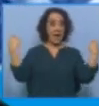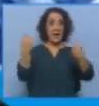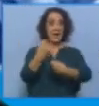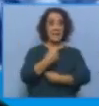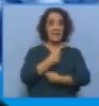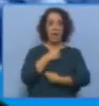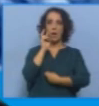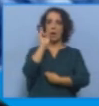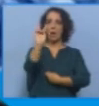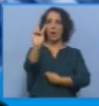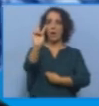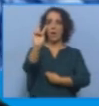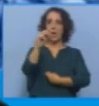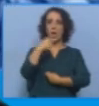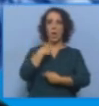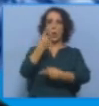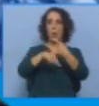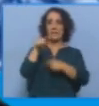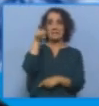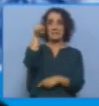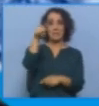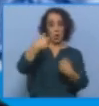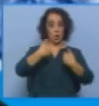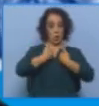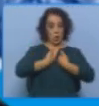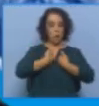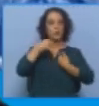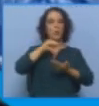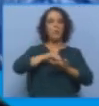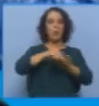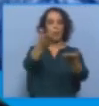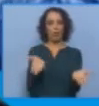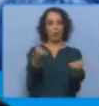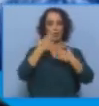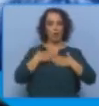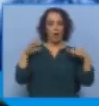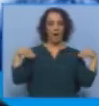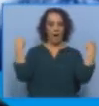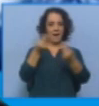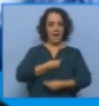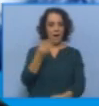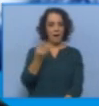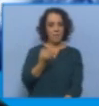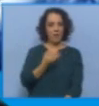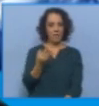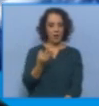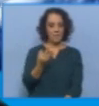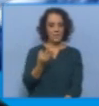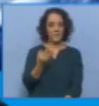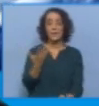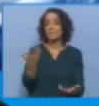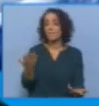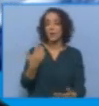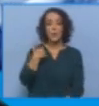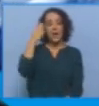E disse: eu sou aquele pobre a quem tu deste a capa. Eu acho que todos os gestos de